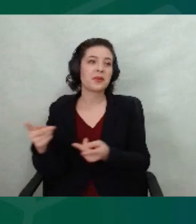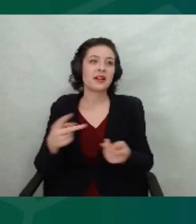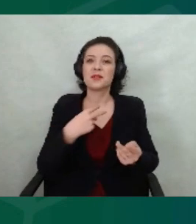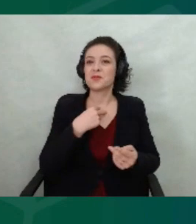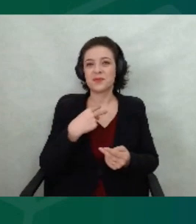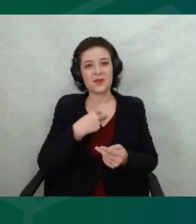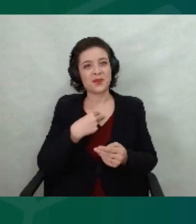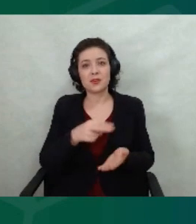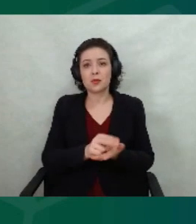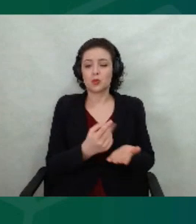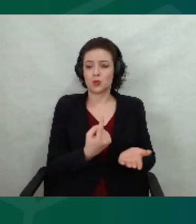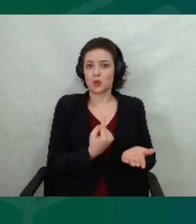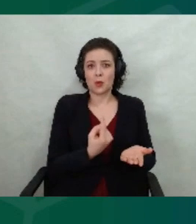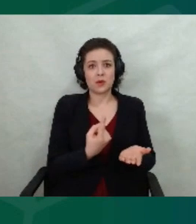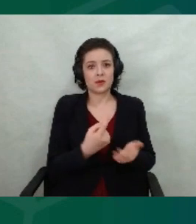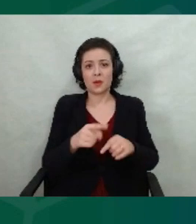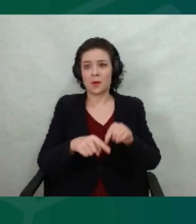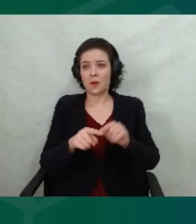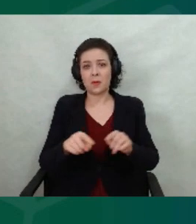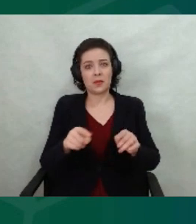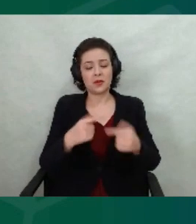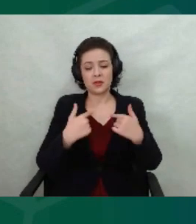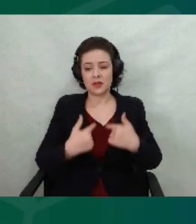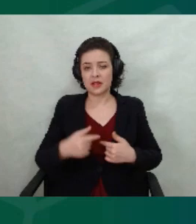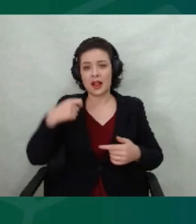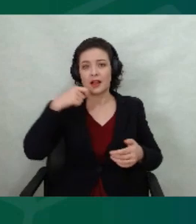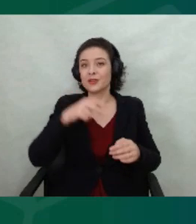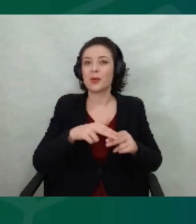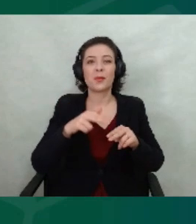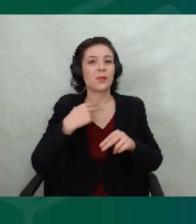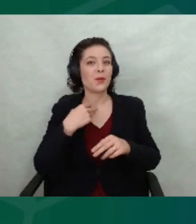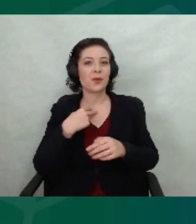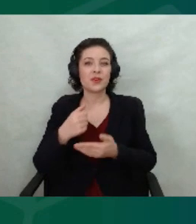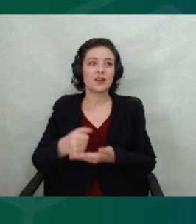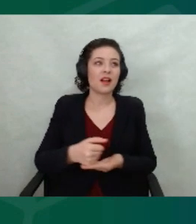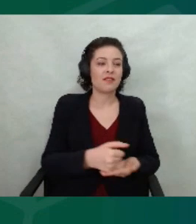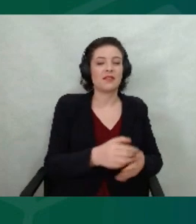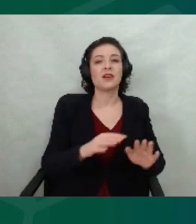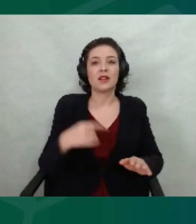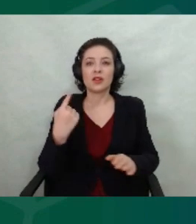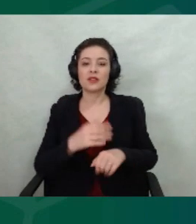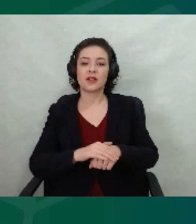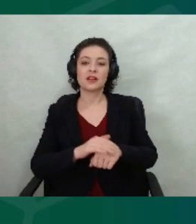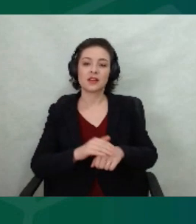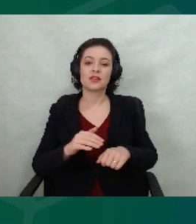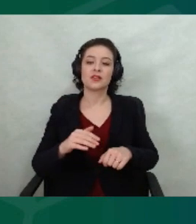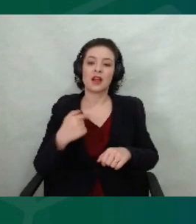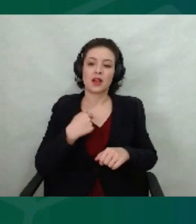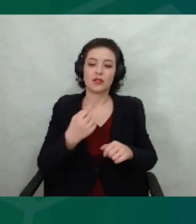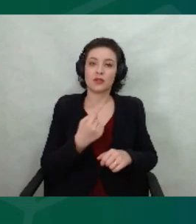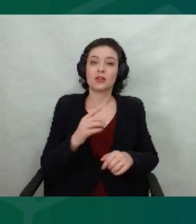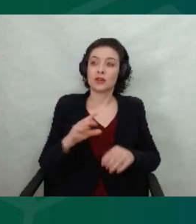seus pertences de higiene bucal, e nós fizemos essas ações, não só eu, mas todos os